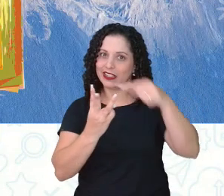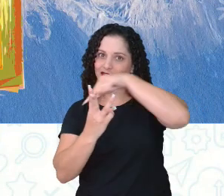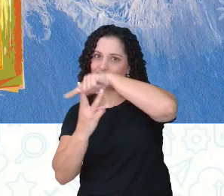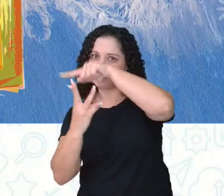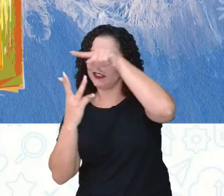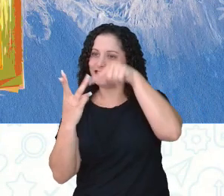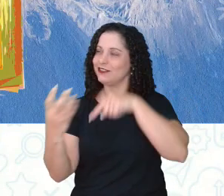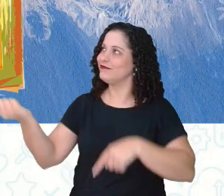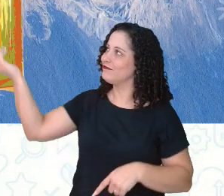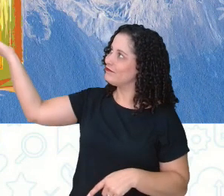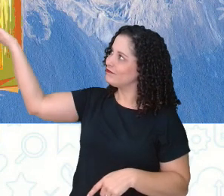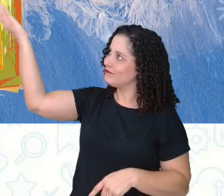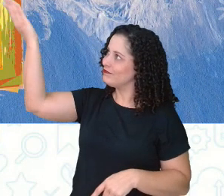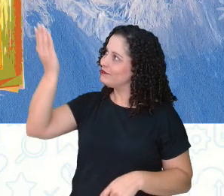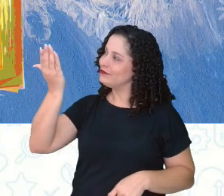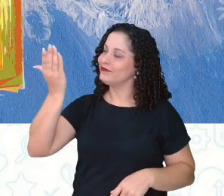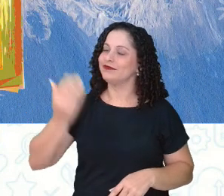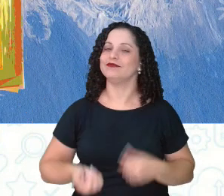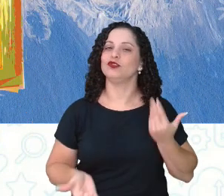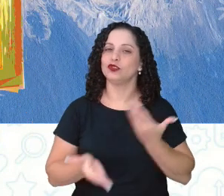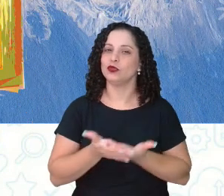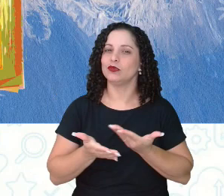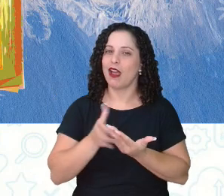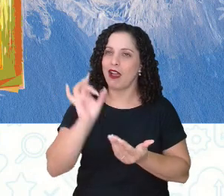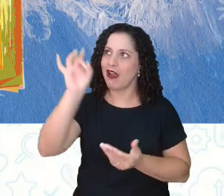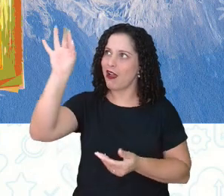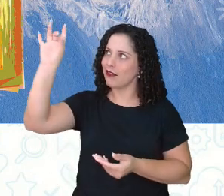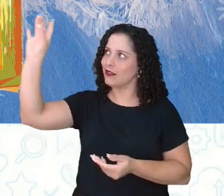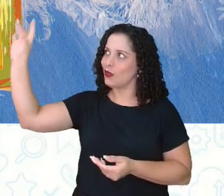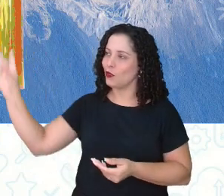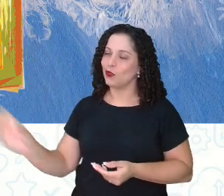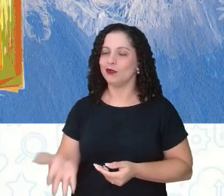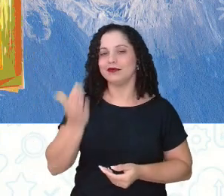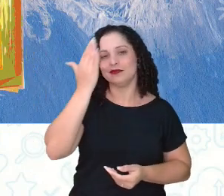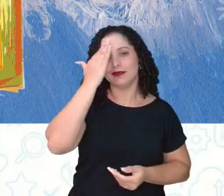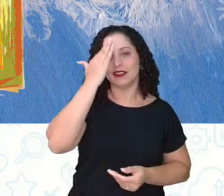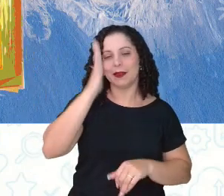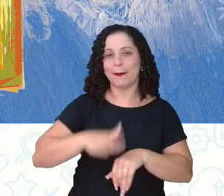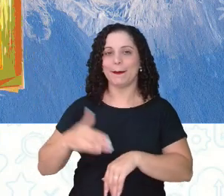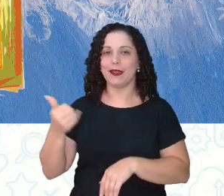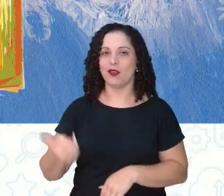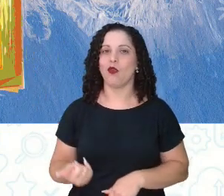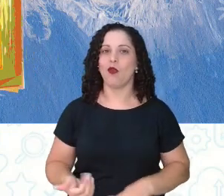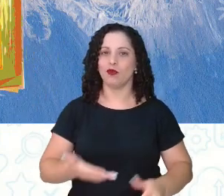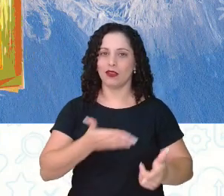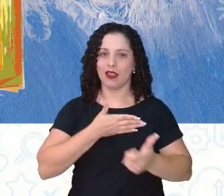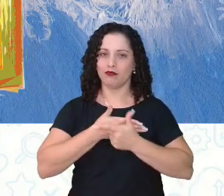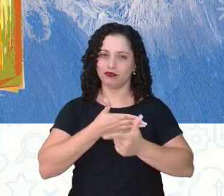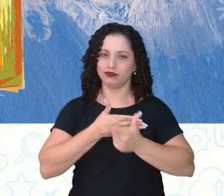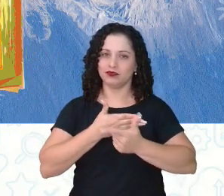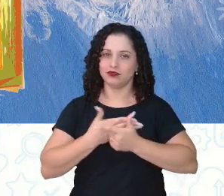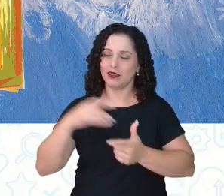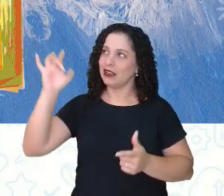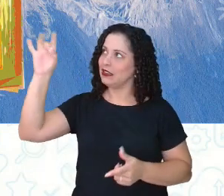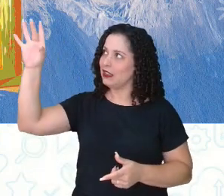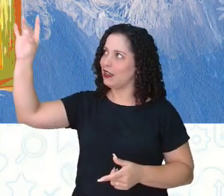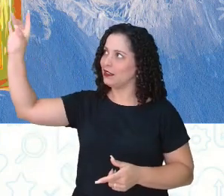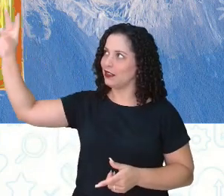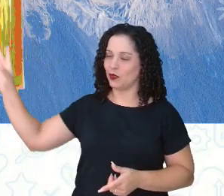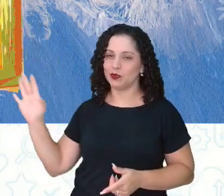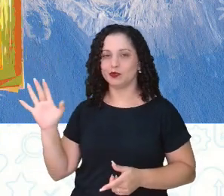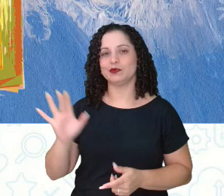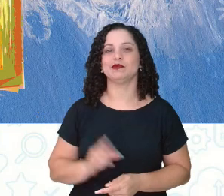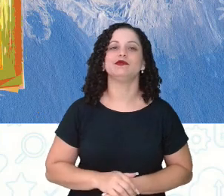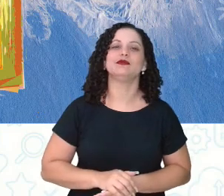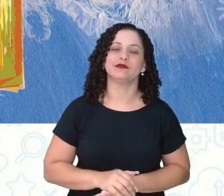aí que a gente vai estudar agora, né? Entender melhor um pouco o papel de cada um aí no processo da